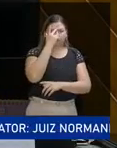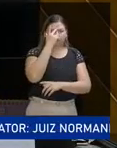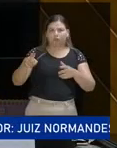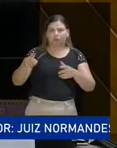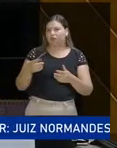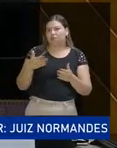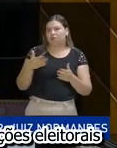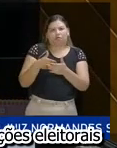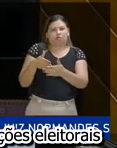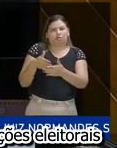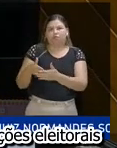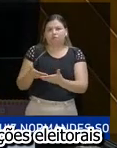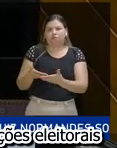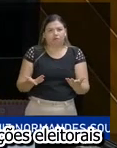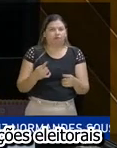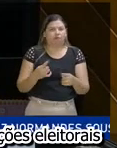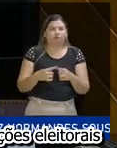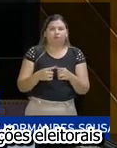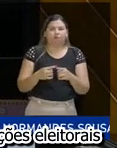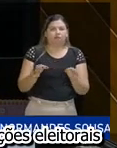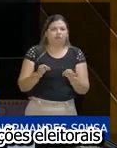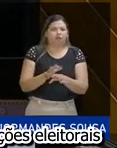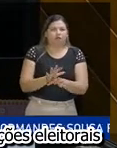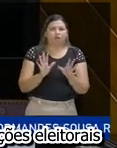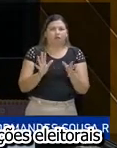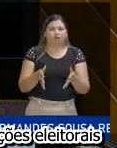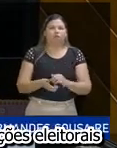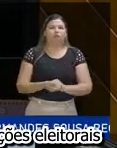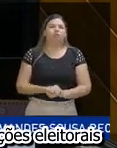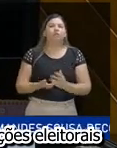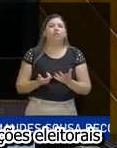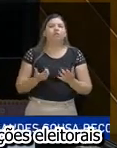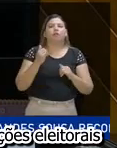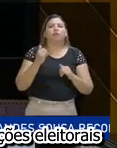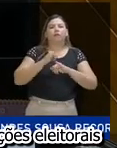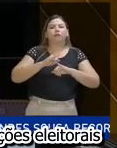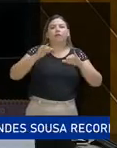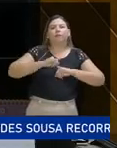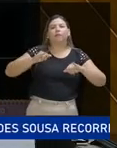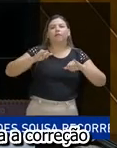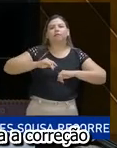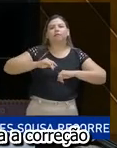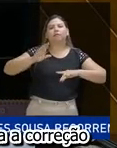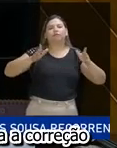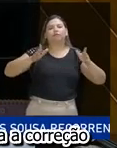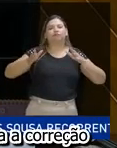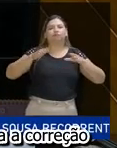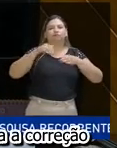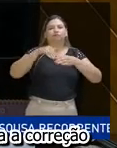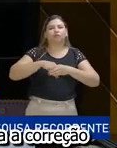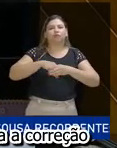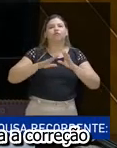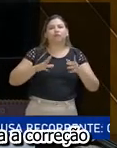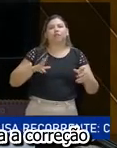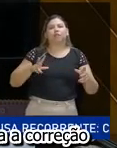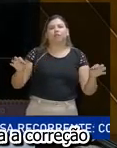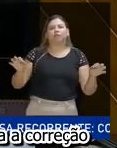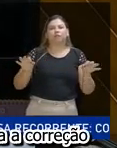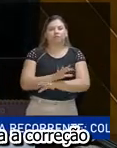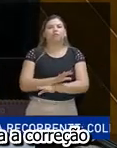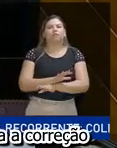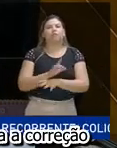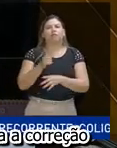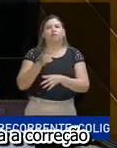alcançado. Assim, não há mais possibilidade de propagação de informações eleitorais e o resultado da eleição já foi consolidado, o